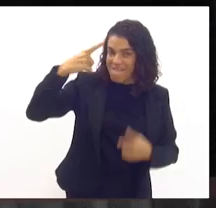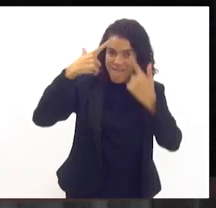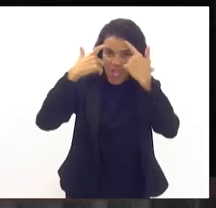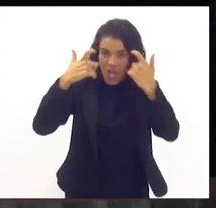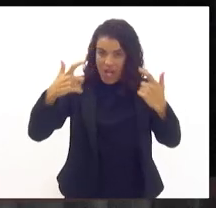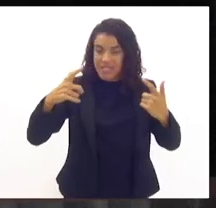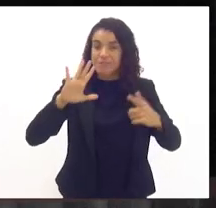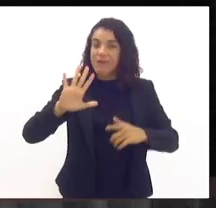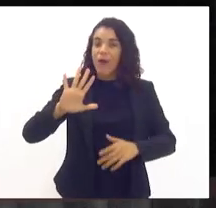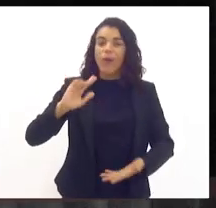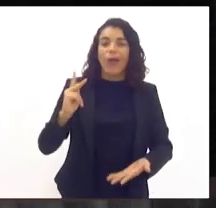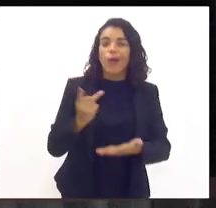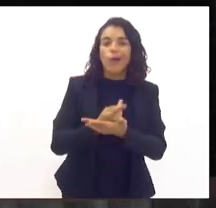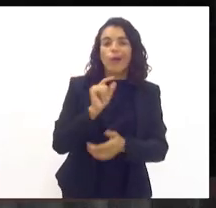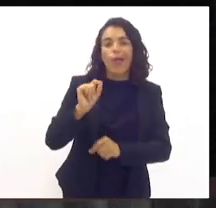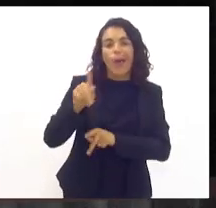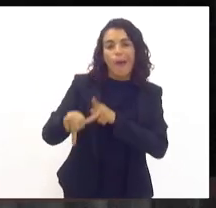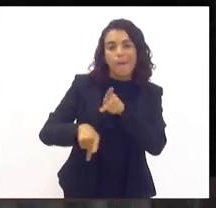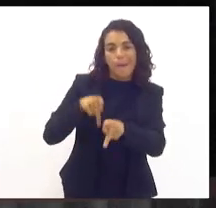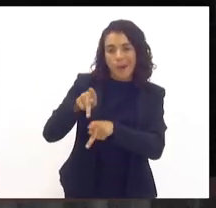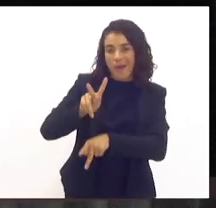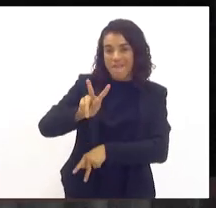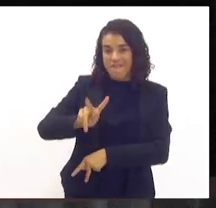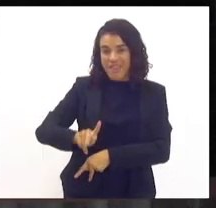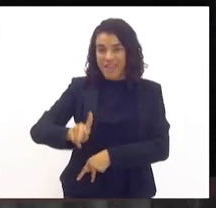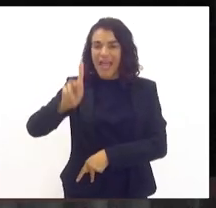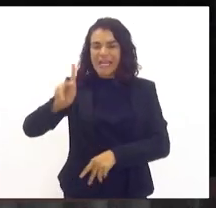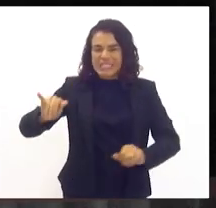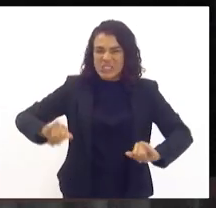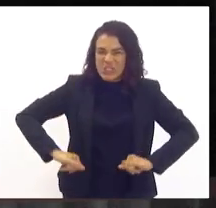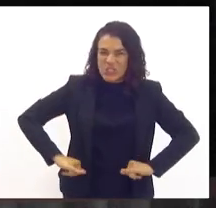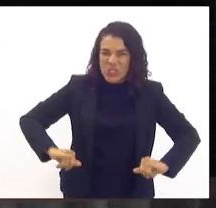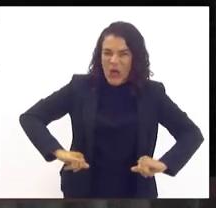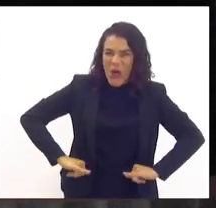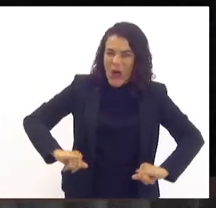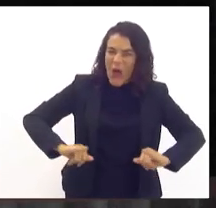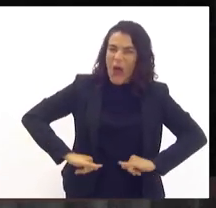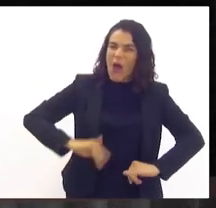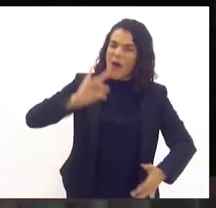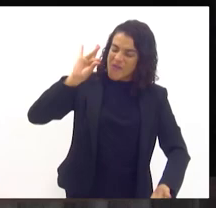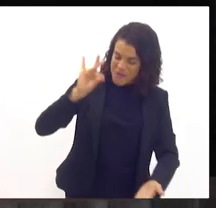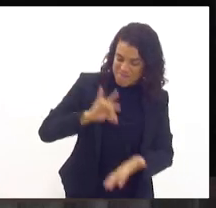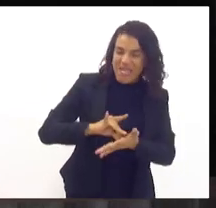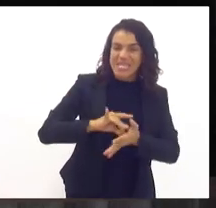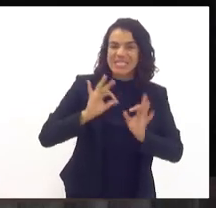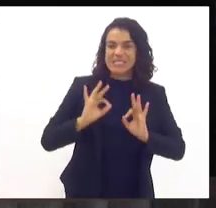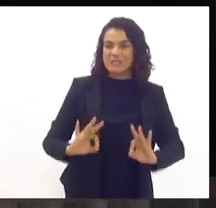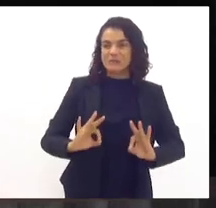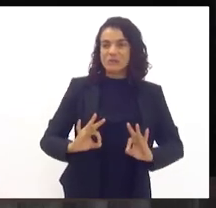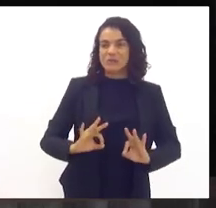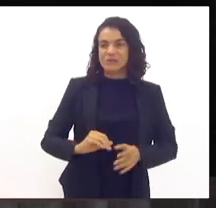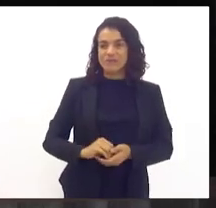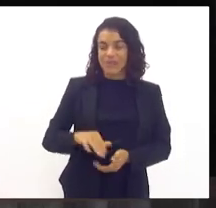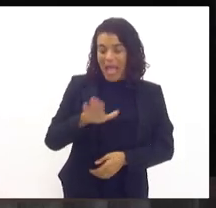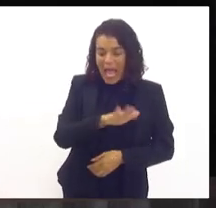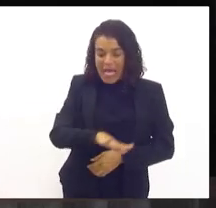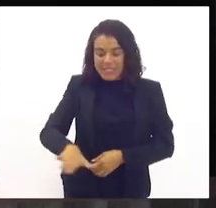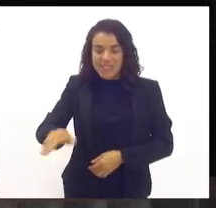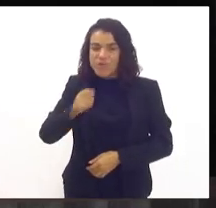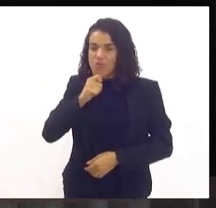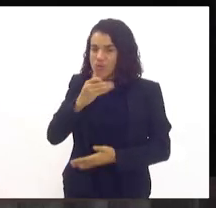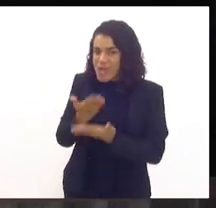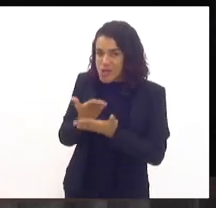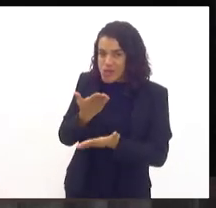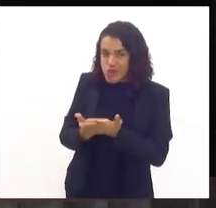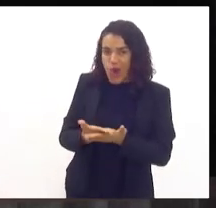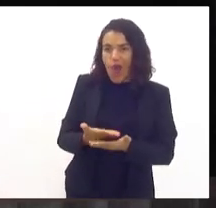de fato é que a população lá da Vila Quente, ela sofre, está esmagada, sofrida. As crianças não vão para a escola, posto de